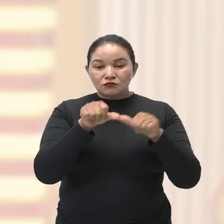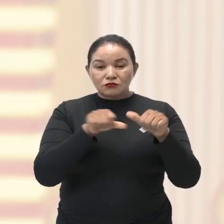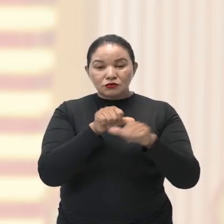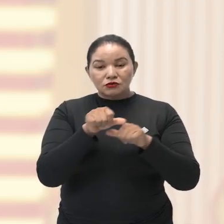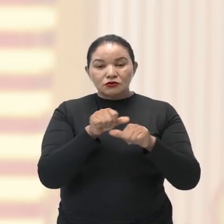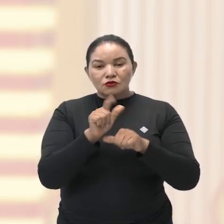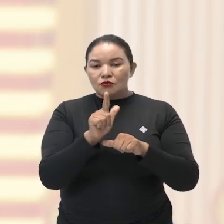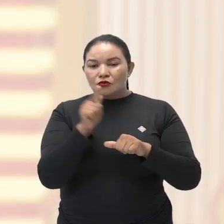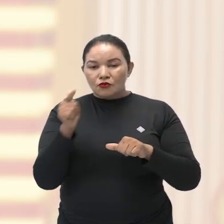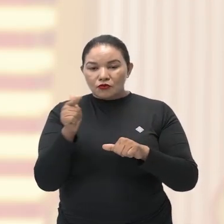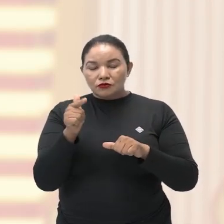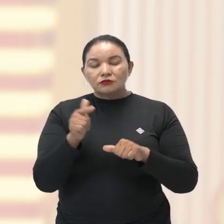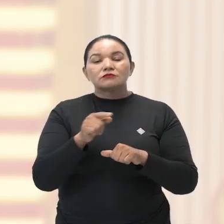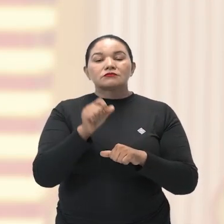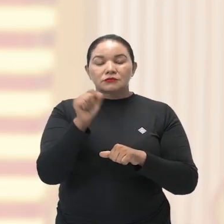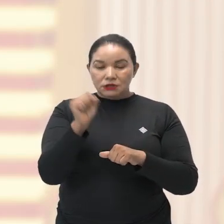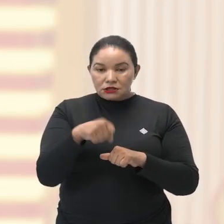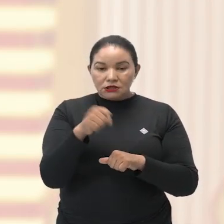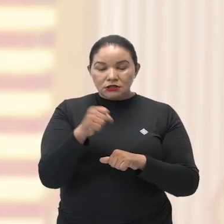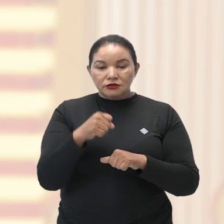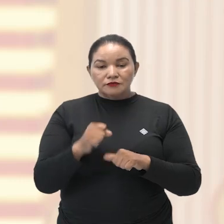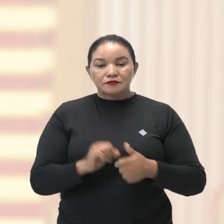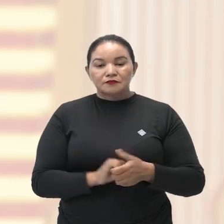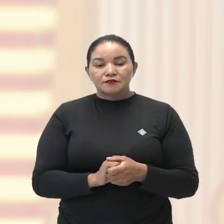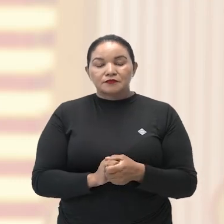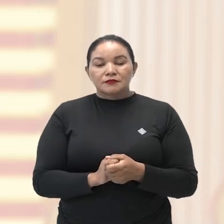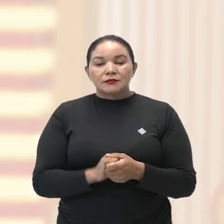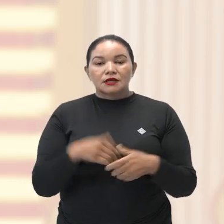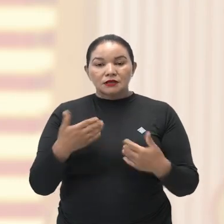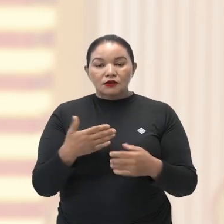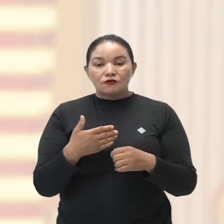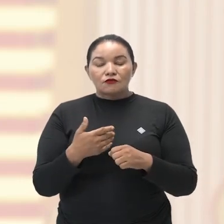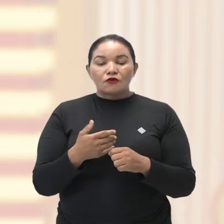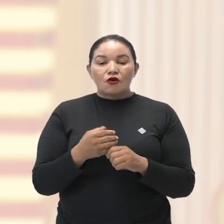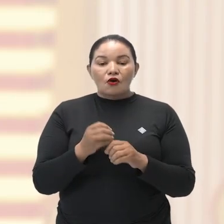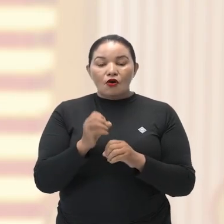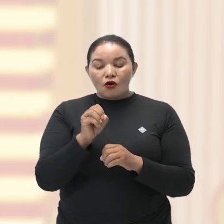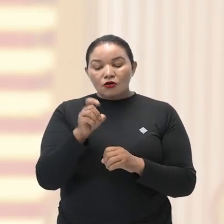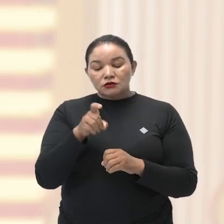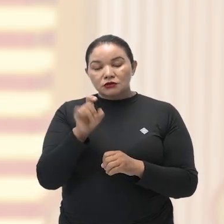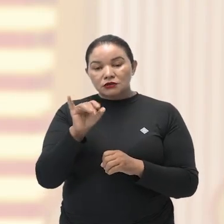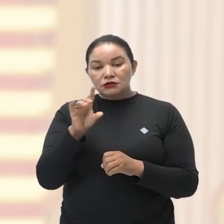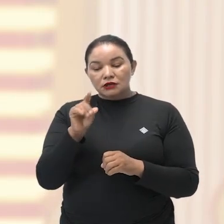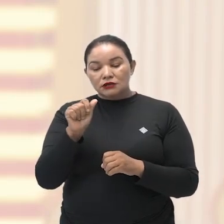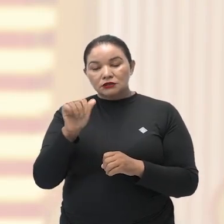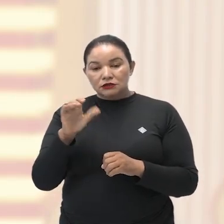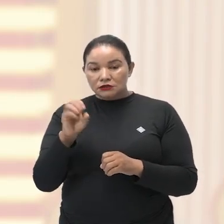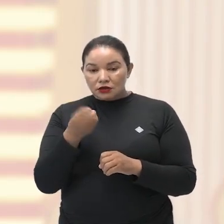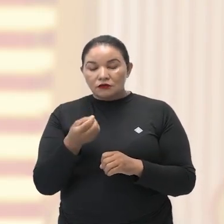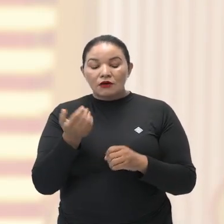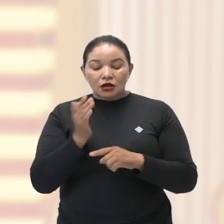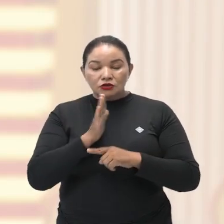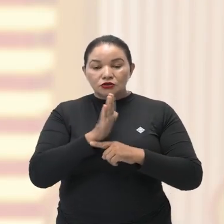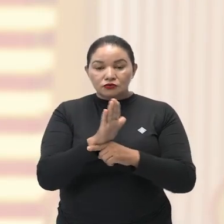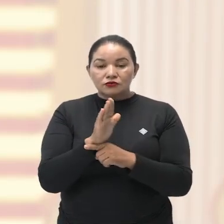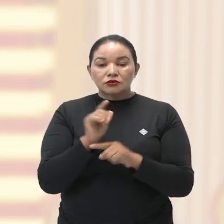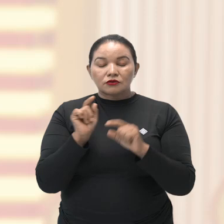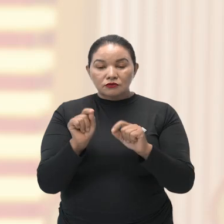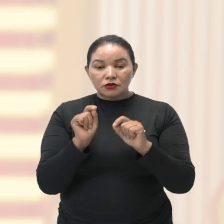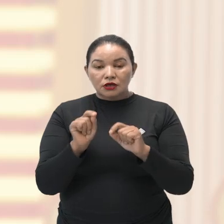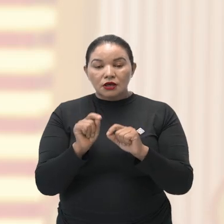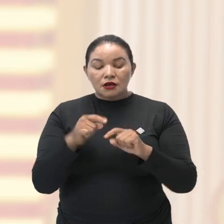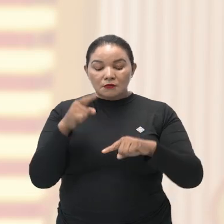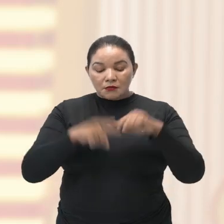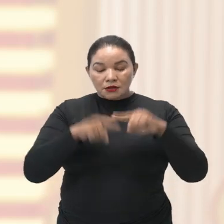outro composto? Exatamente. Então, a oxidação também ajuda a gente a tratar de alguns compostos ali